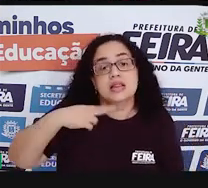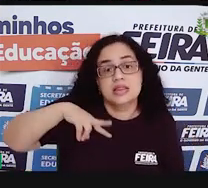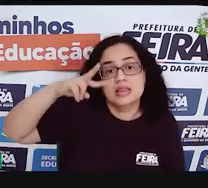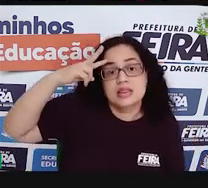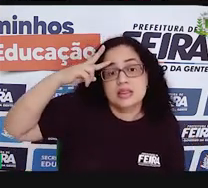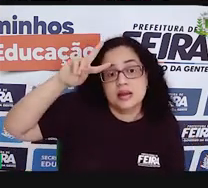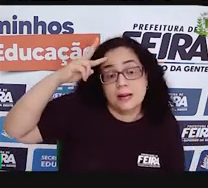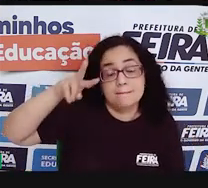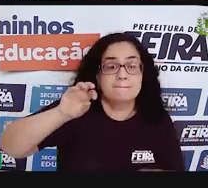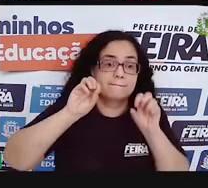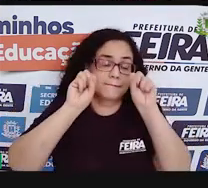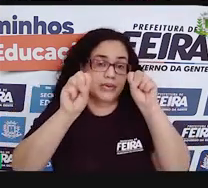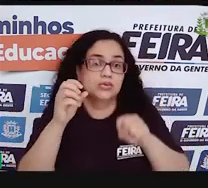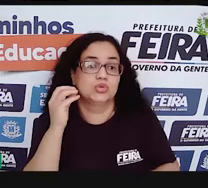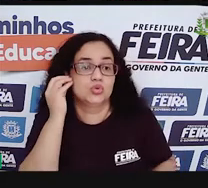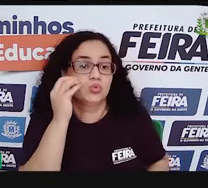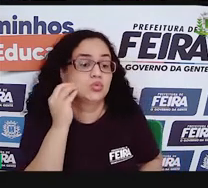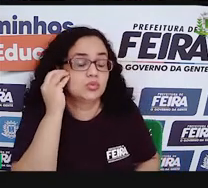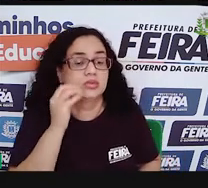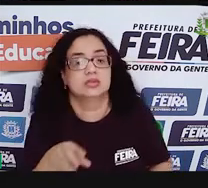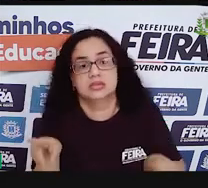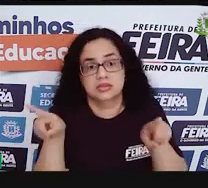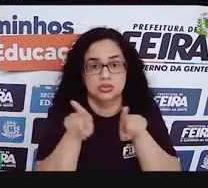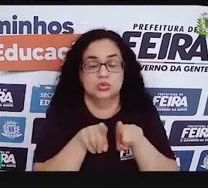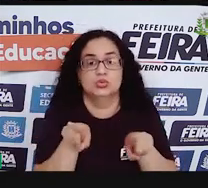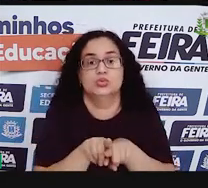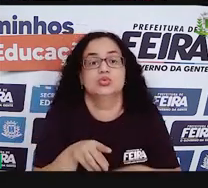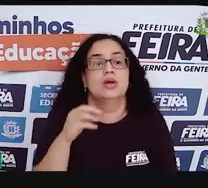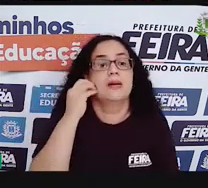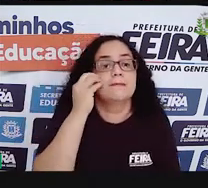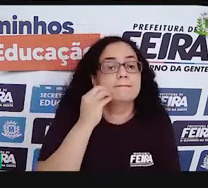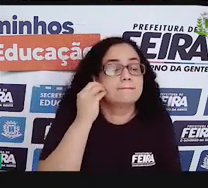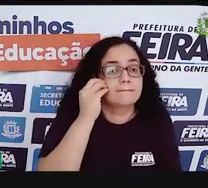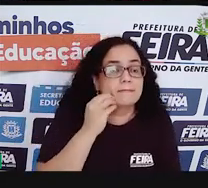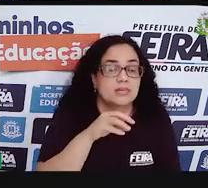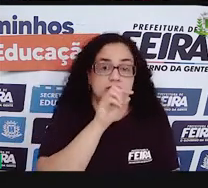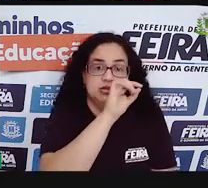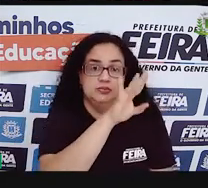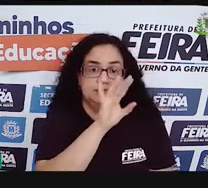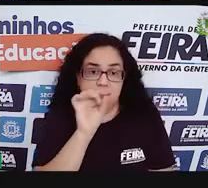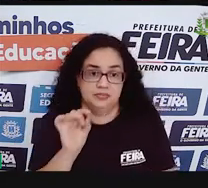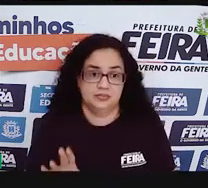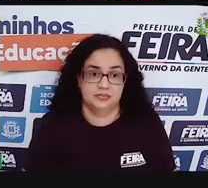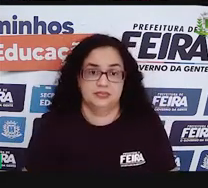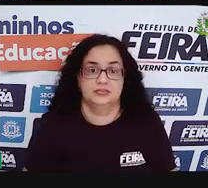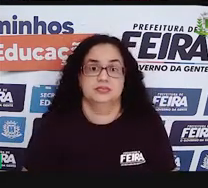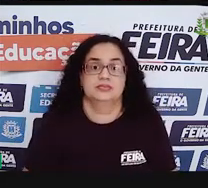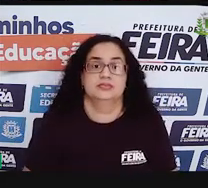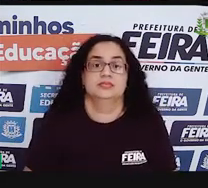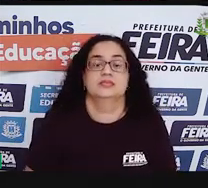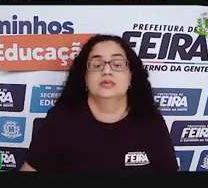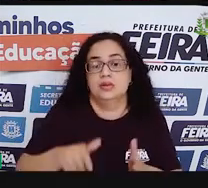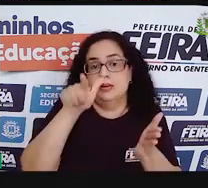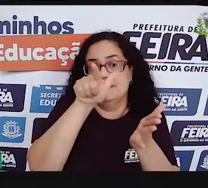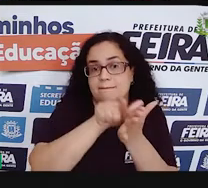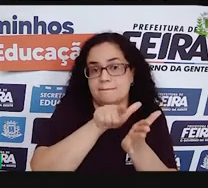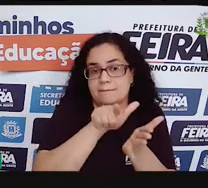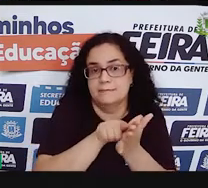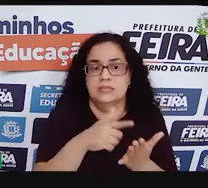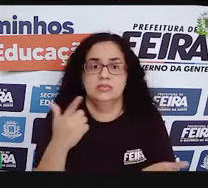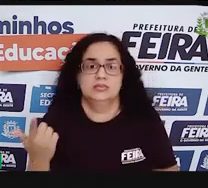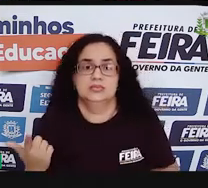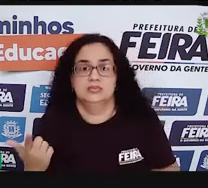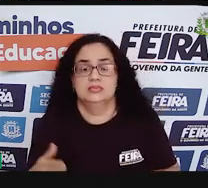aí que vocês podem experimentar também outros materiais na casa de vocês. Então, vamos lá. Entre o papel e